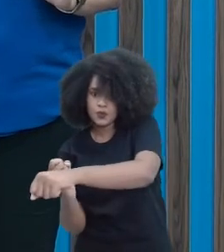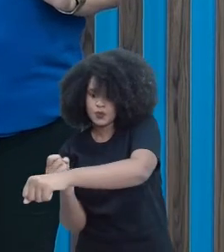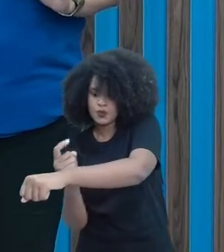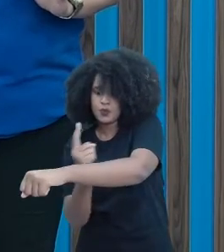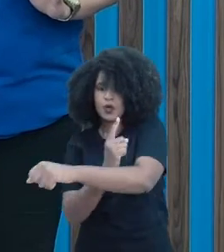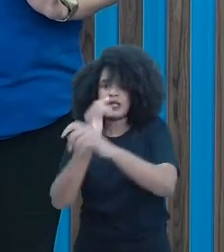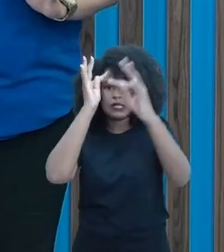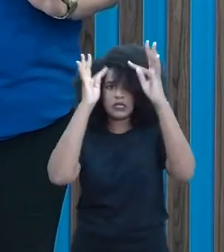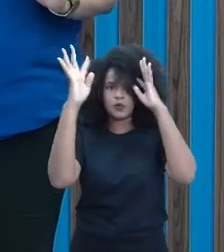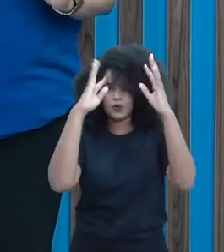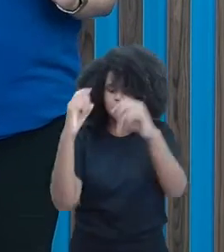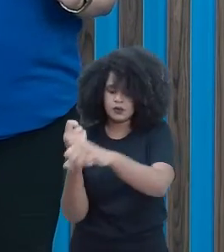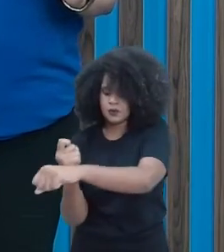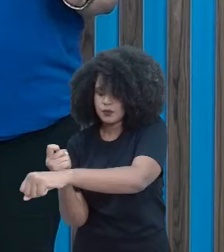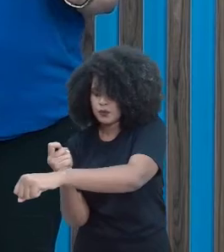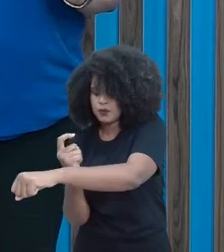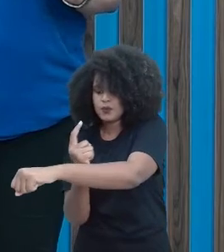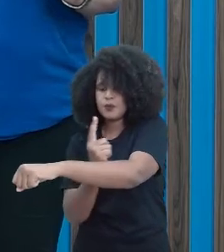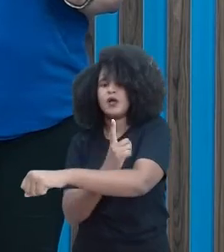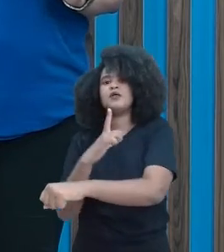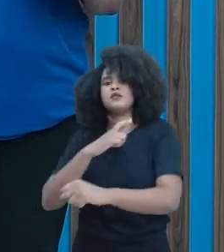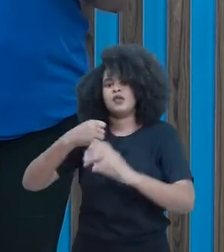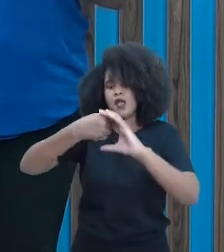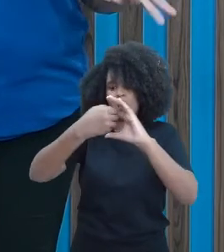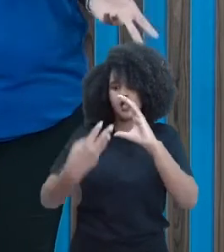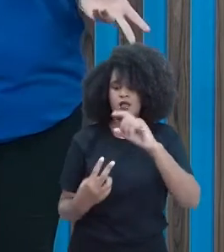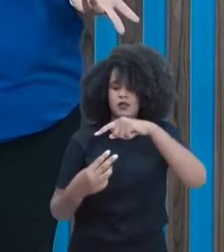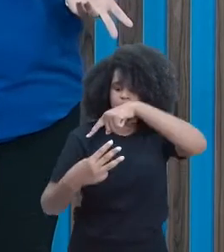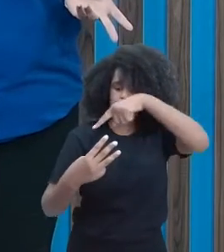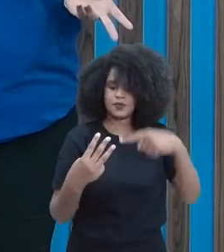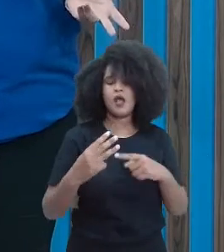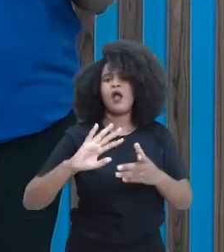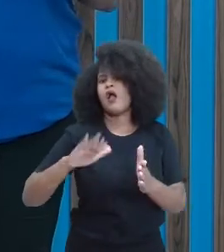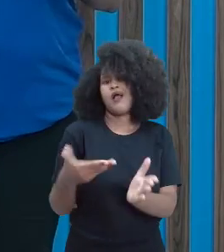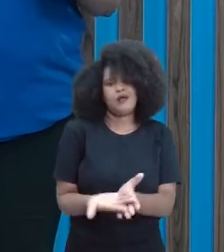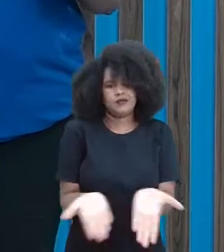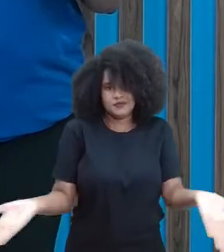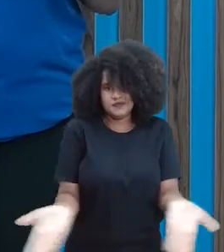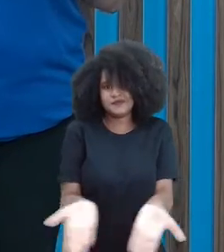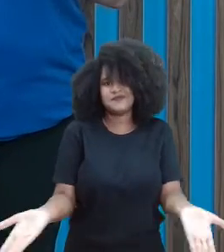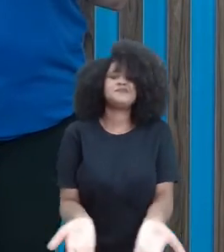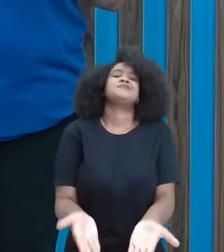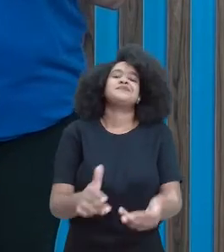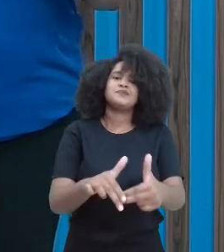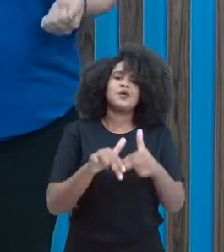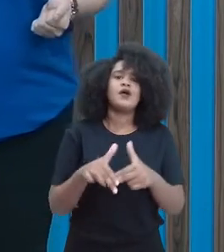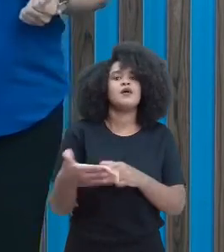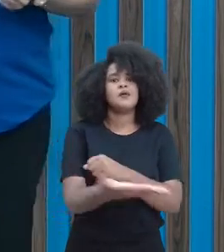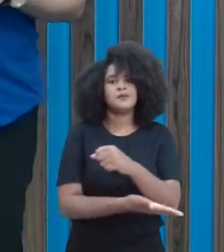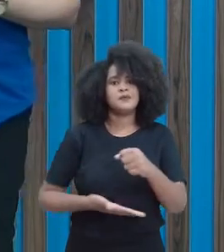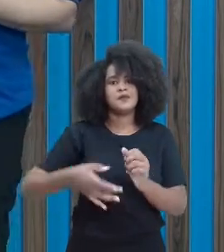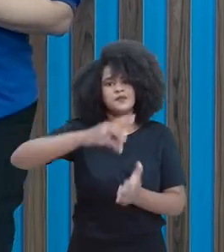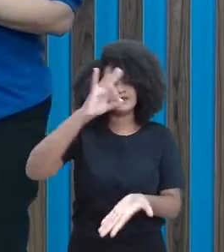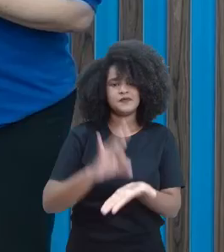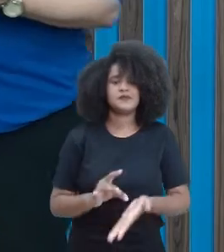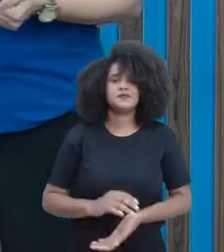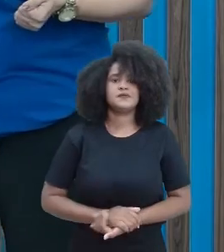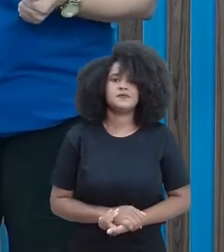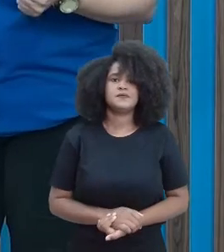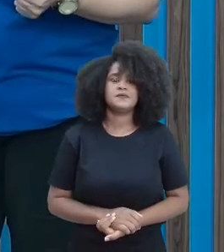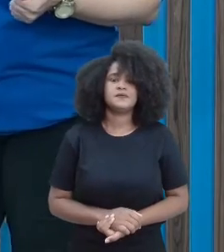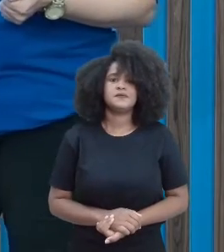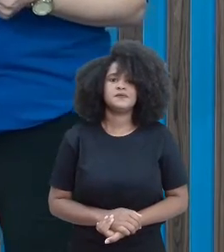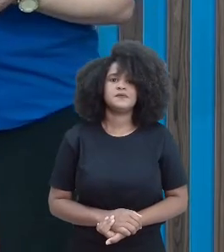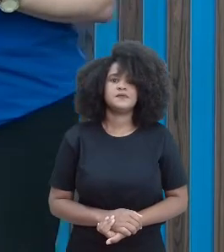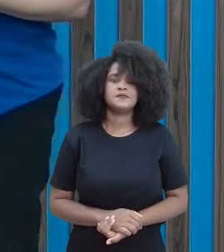né, começaram com essas três características aí. E permanecem até hoje, né, gente? Porque elas são verdadeiras, tá certo? Então,